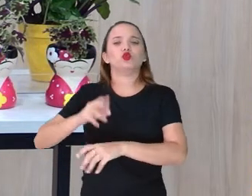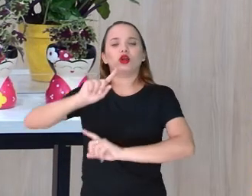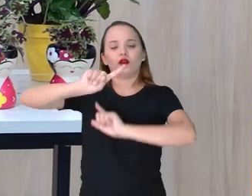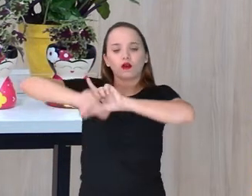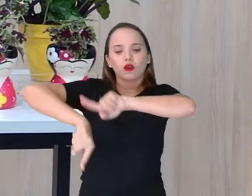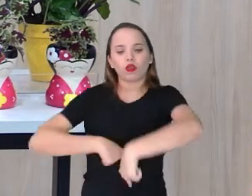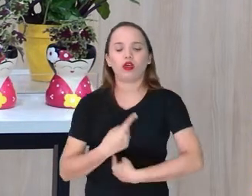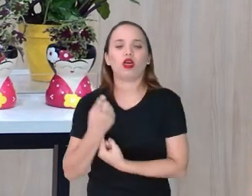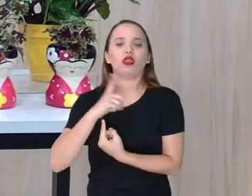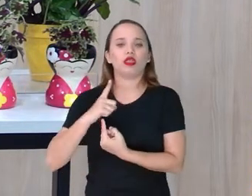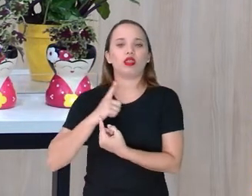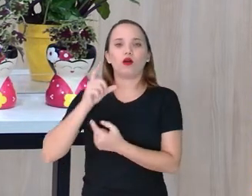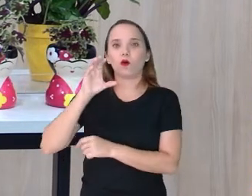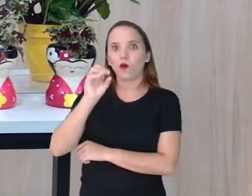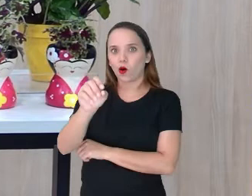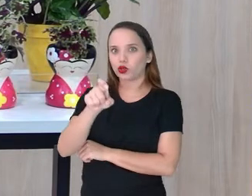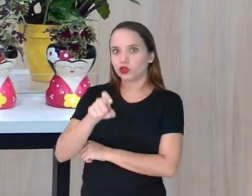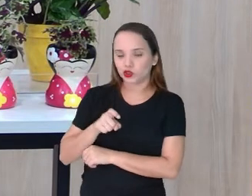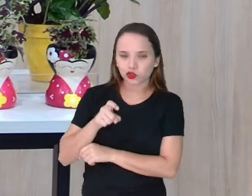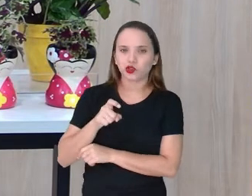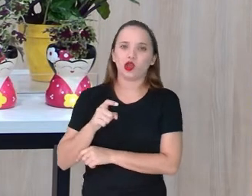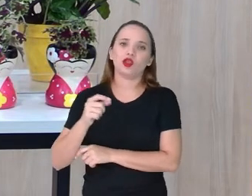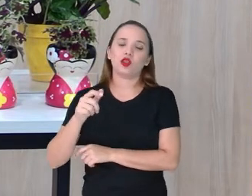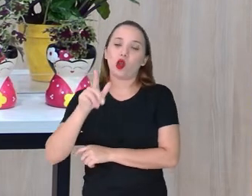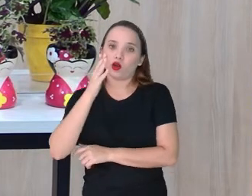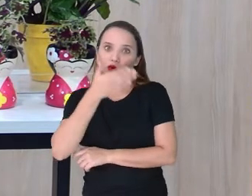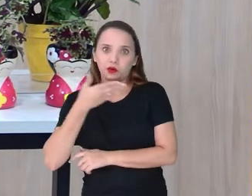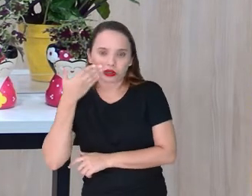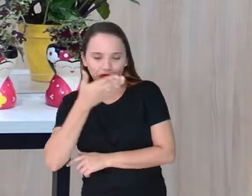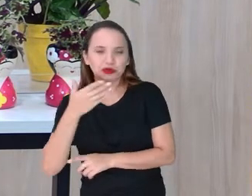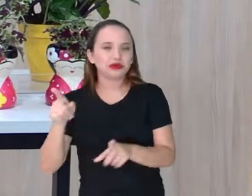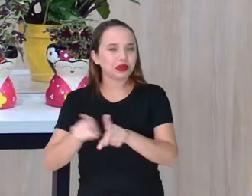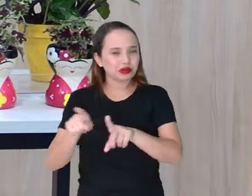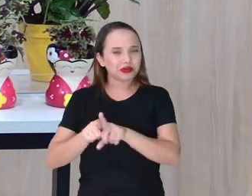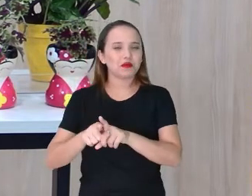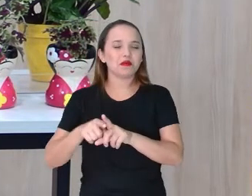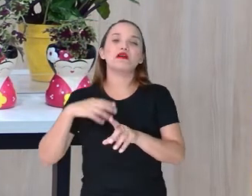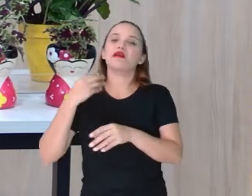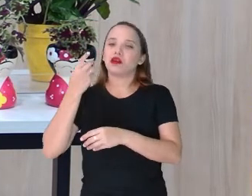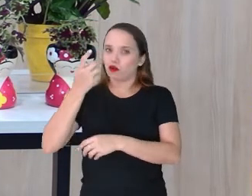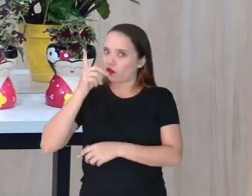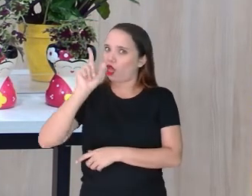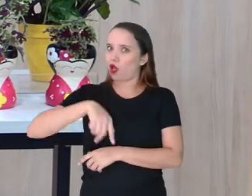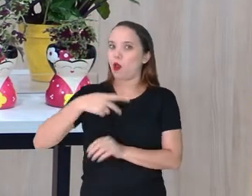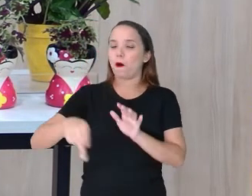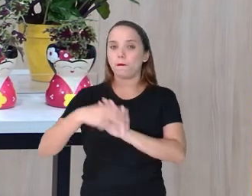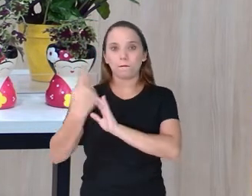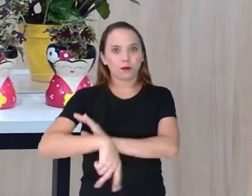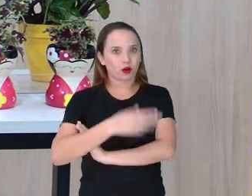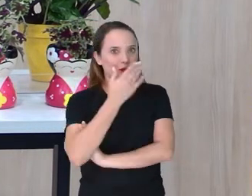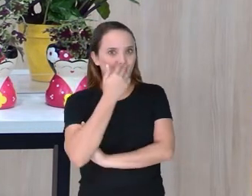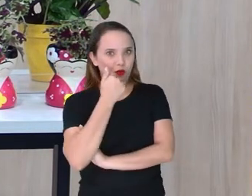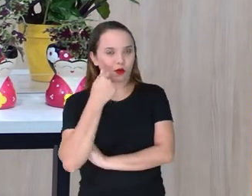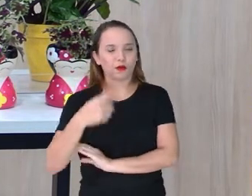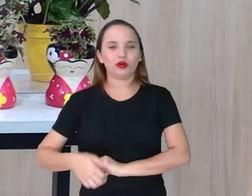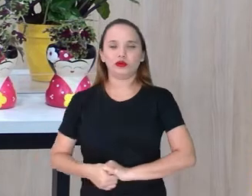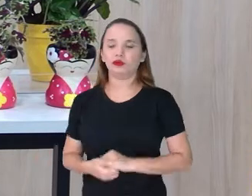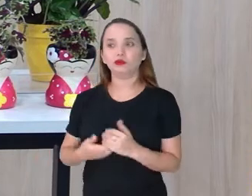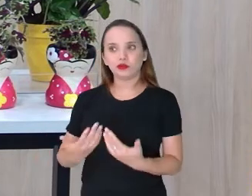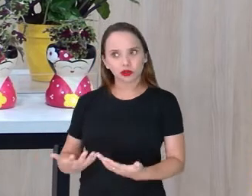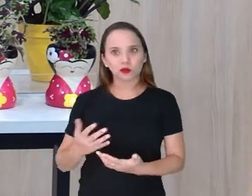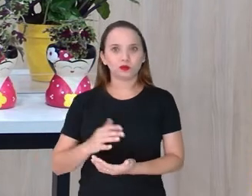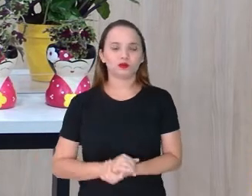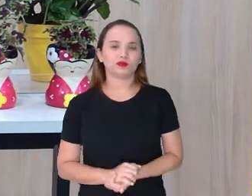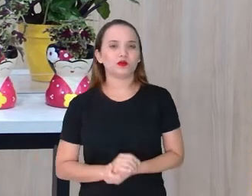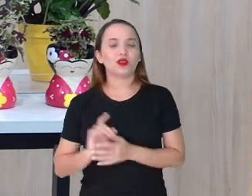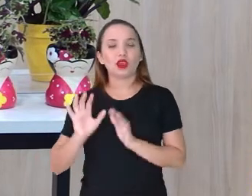produzir oxigênio e os açúcares, ou seja, a glicose, que vai servir de alimento para a planta. Então, esse aí